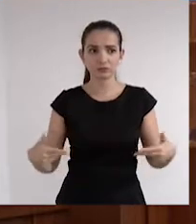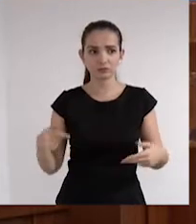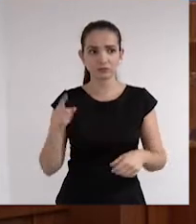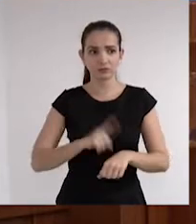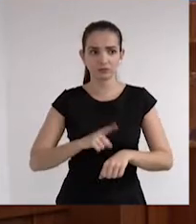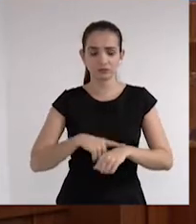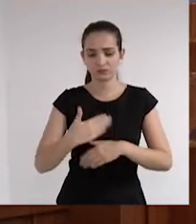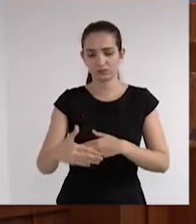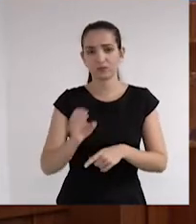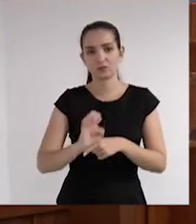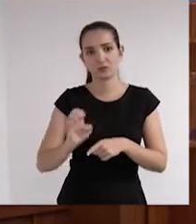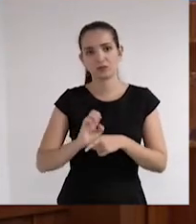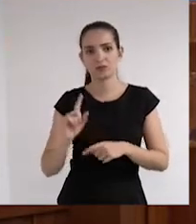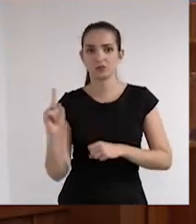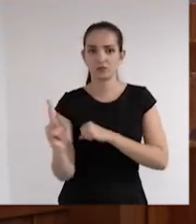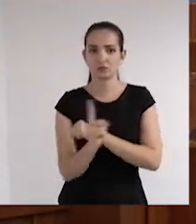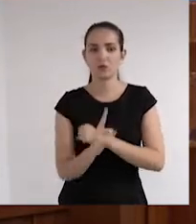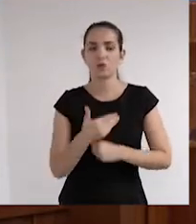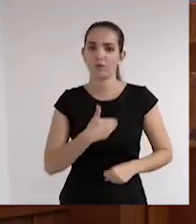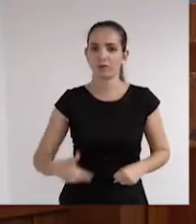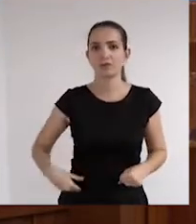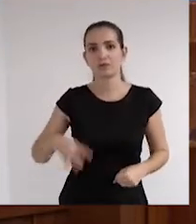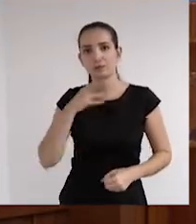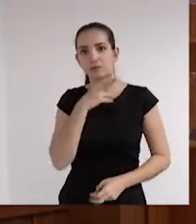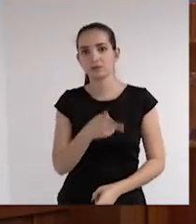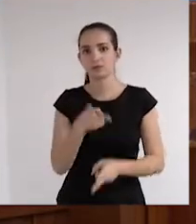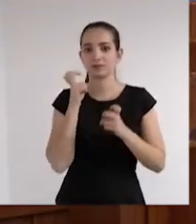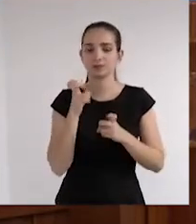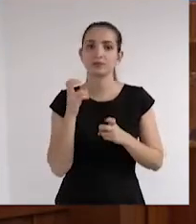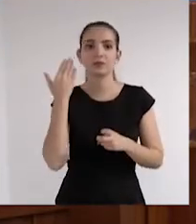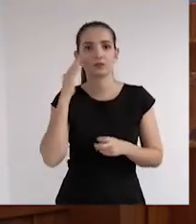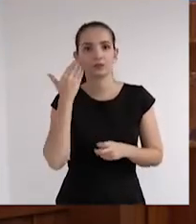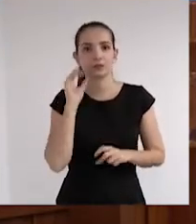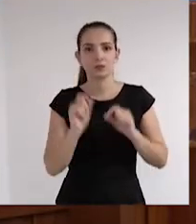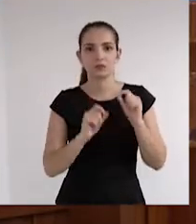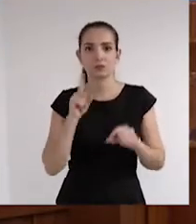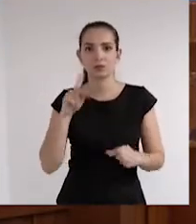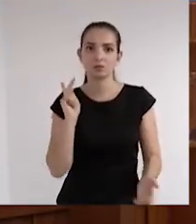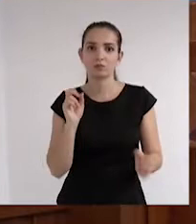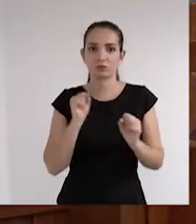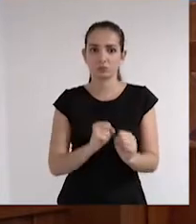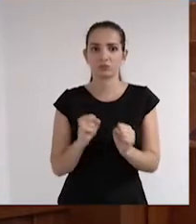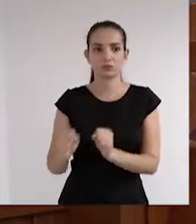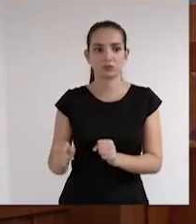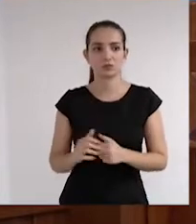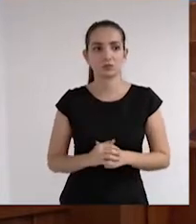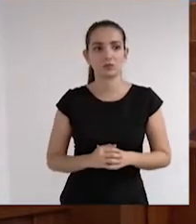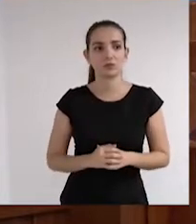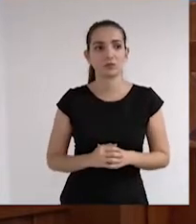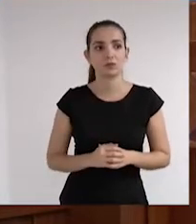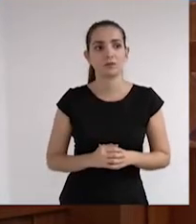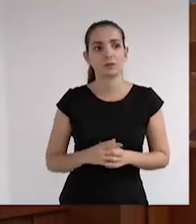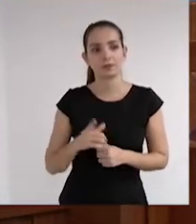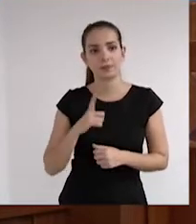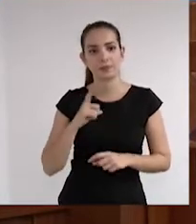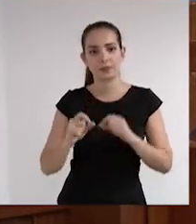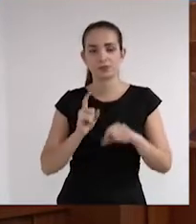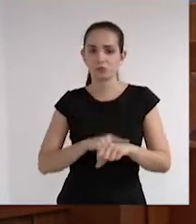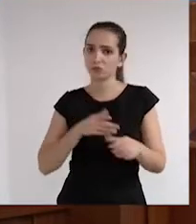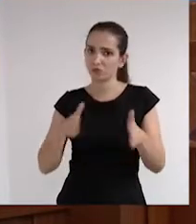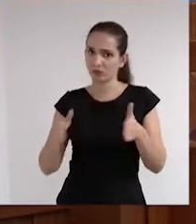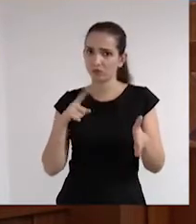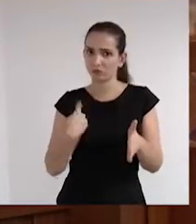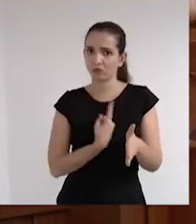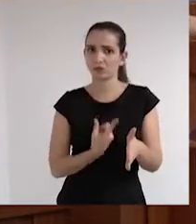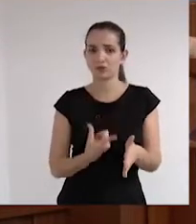Estado atendeu. O governador percebeu, entendeu que era possível, e eu estou fazendo um pleito final em função da exiguidade do tempo que nós